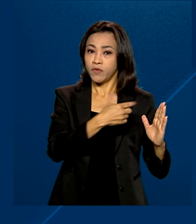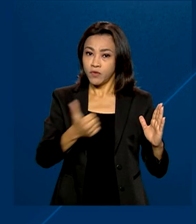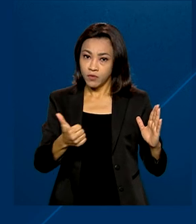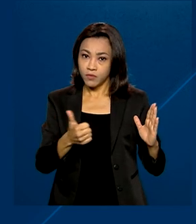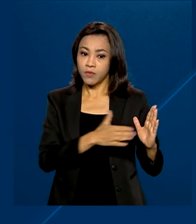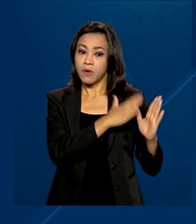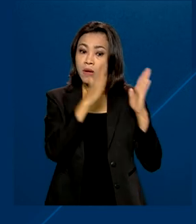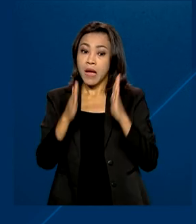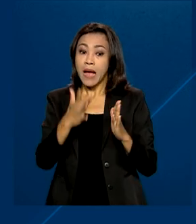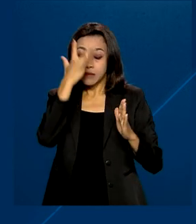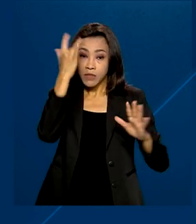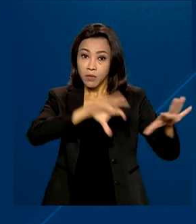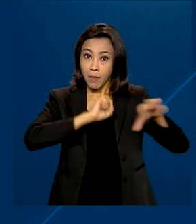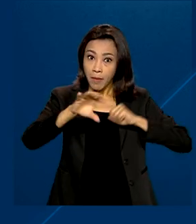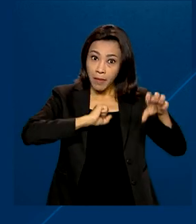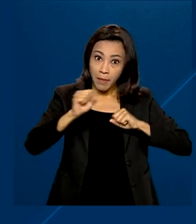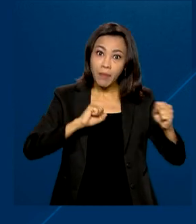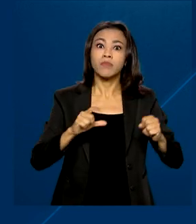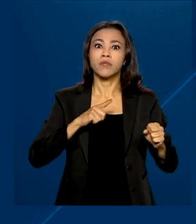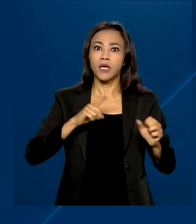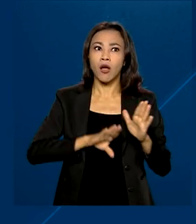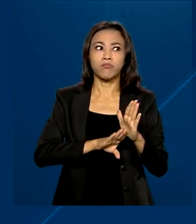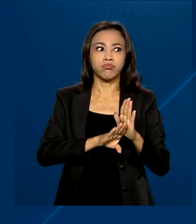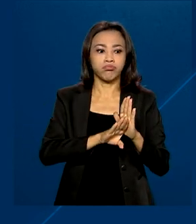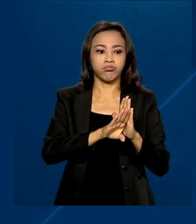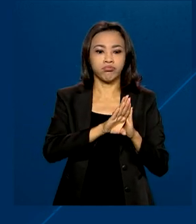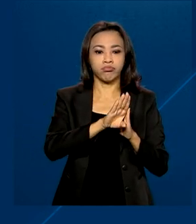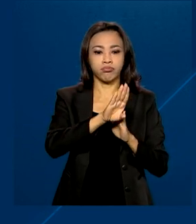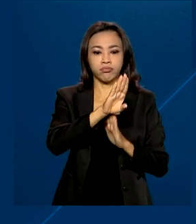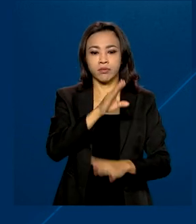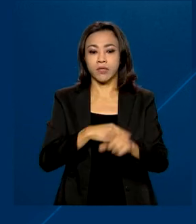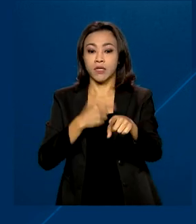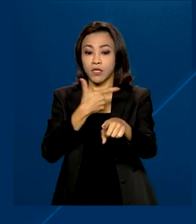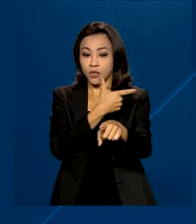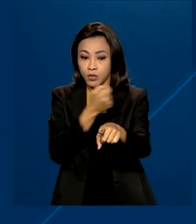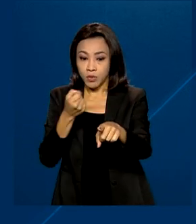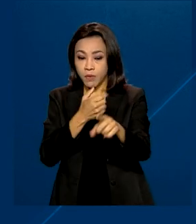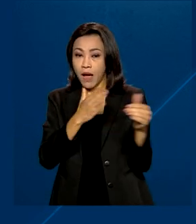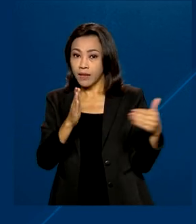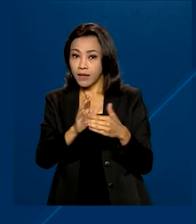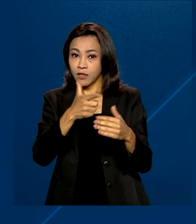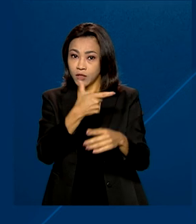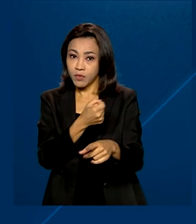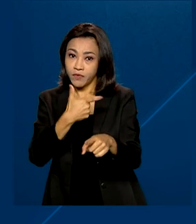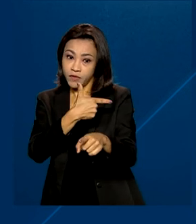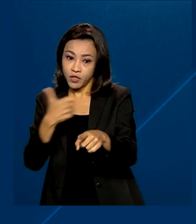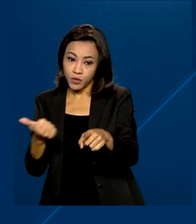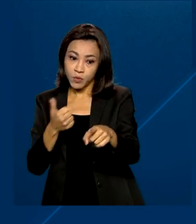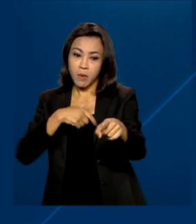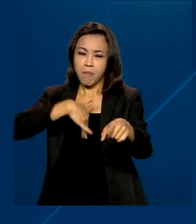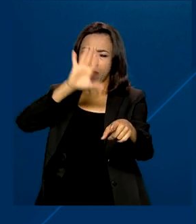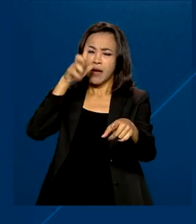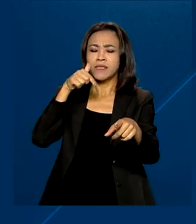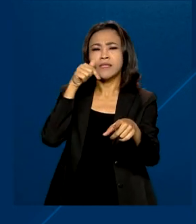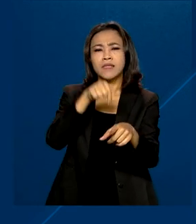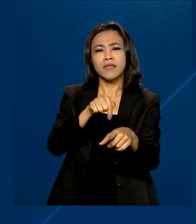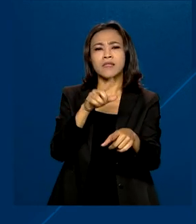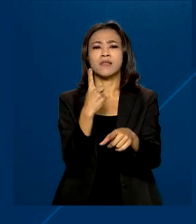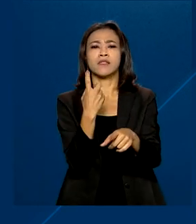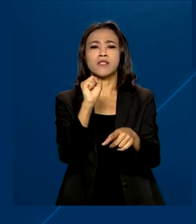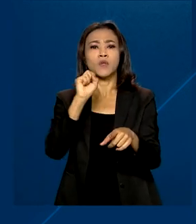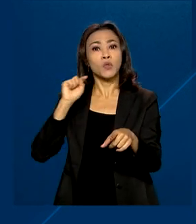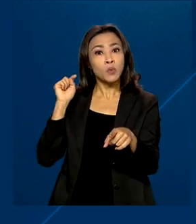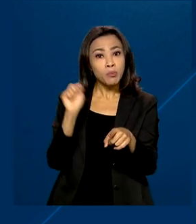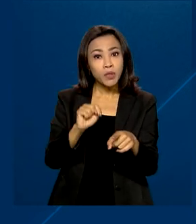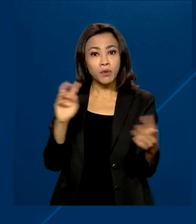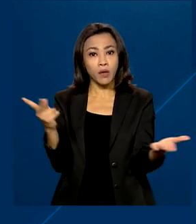número de pessoas infectadas ainda é alto entre 2002 1021 foram mais de 718 Mil